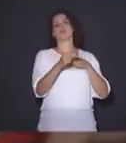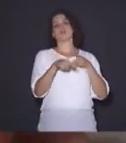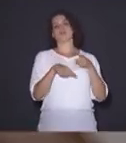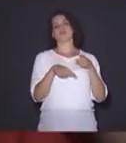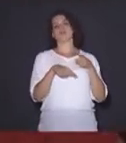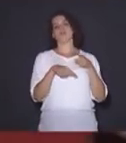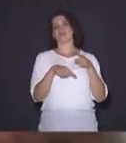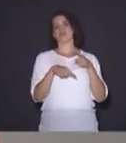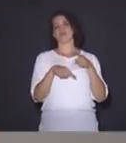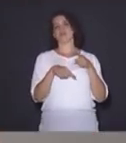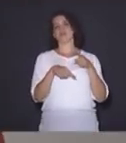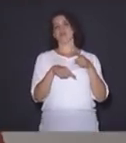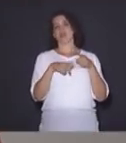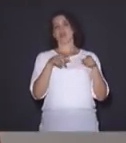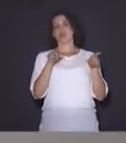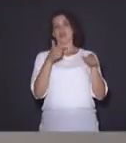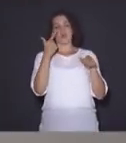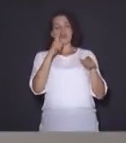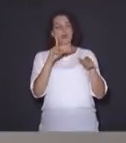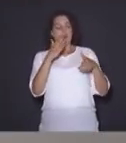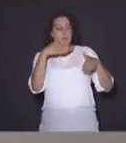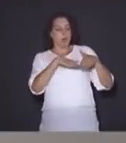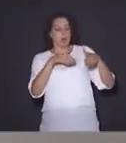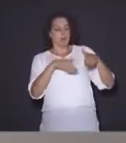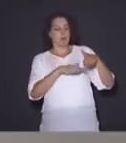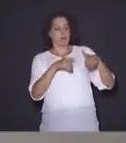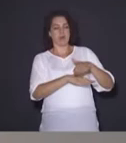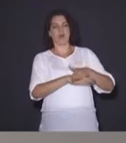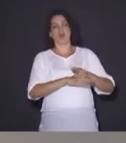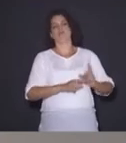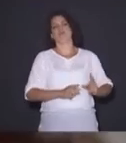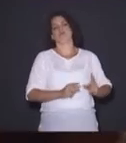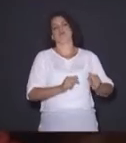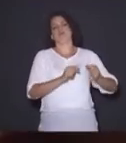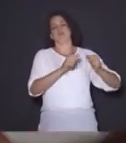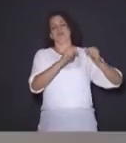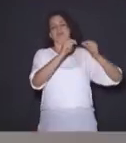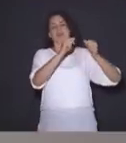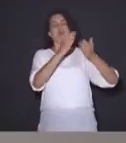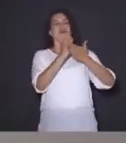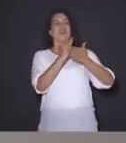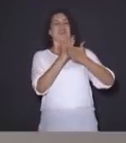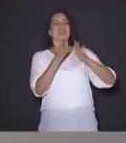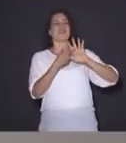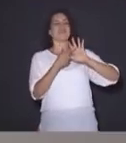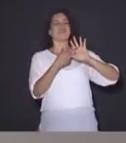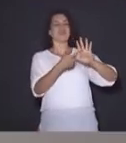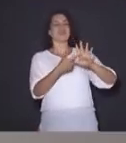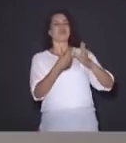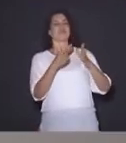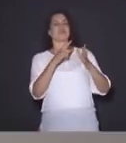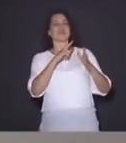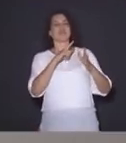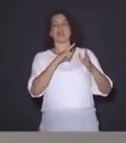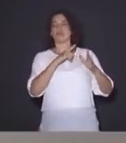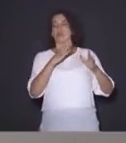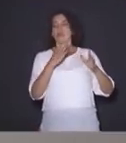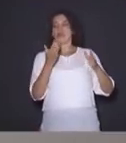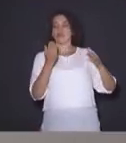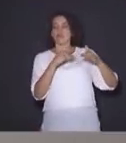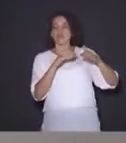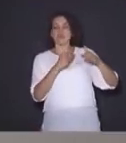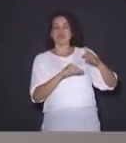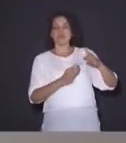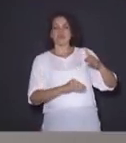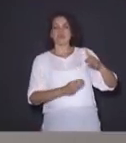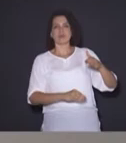acumulou capital é aquele livro do piquete que mostra como houve uma concentração de riquezas a partir